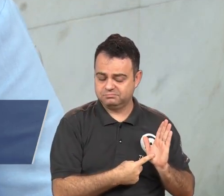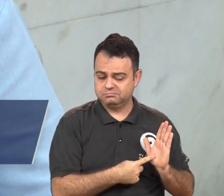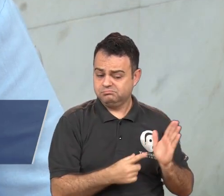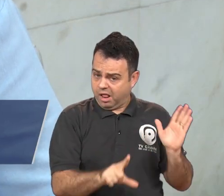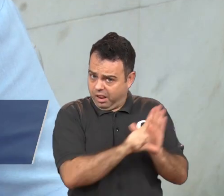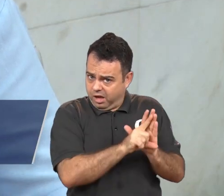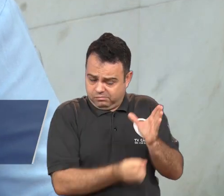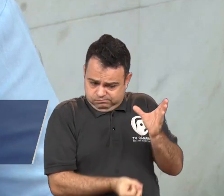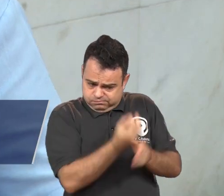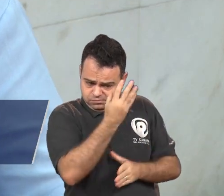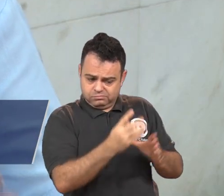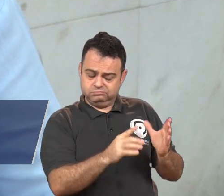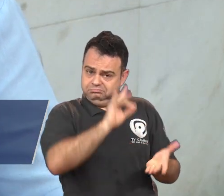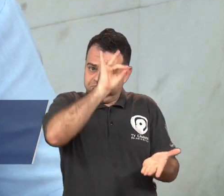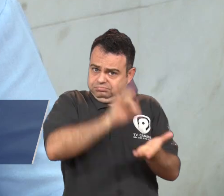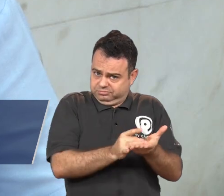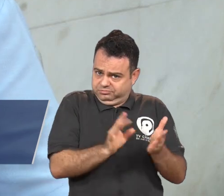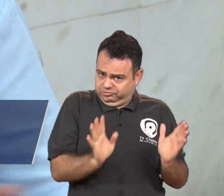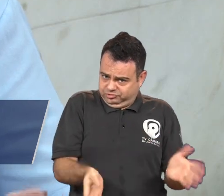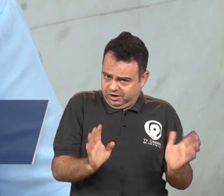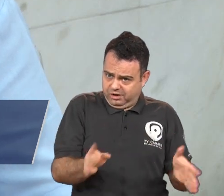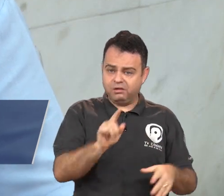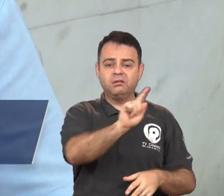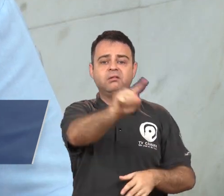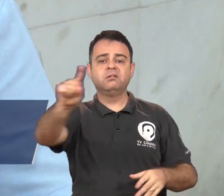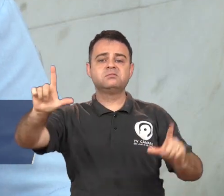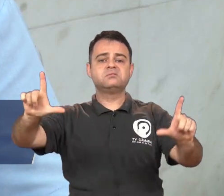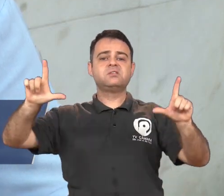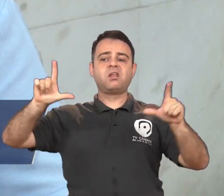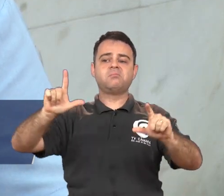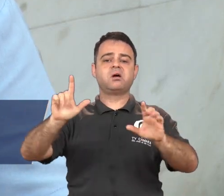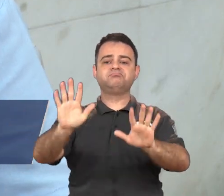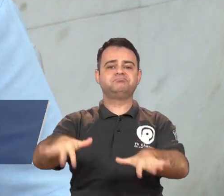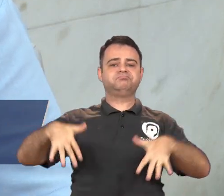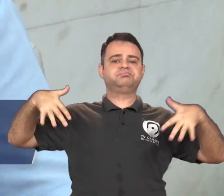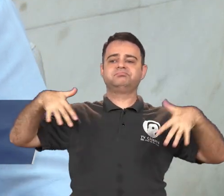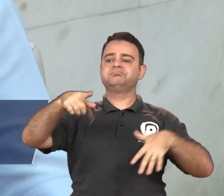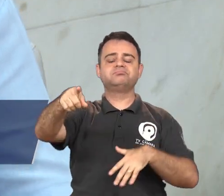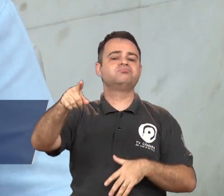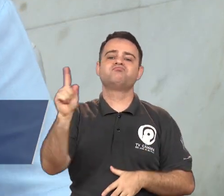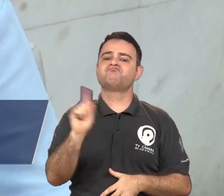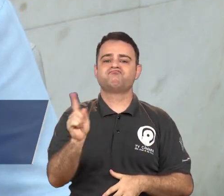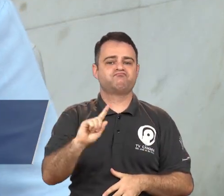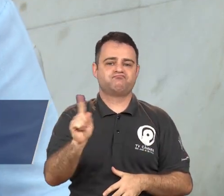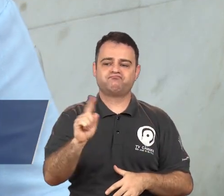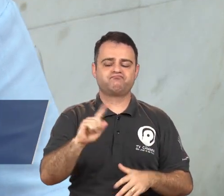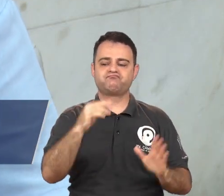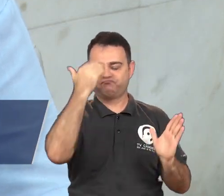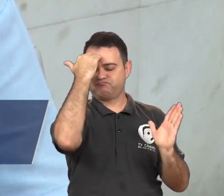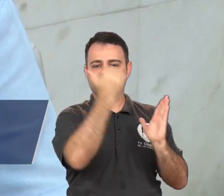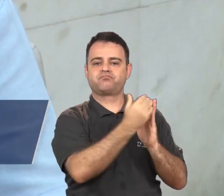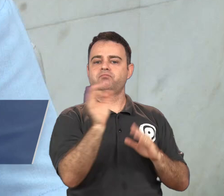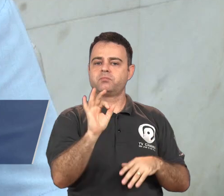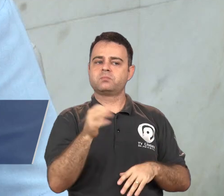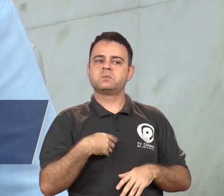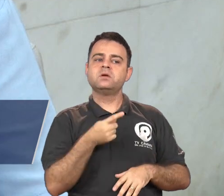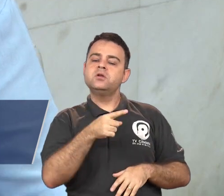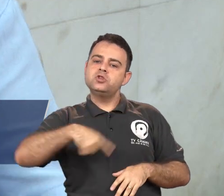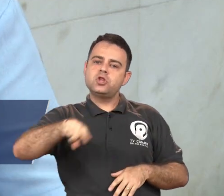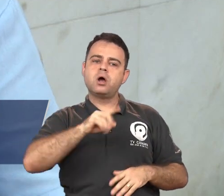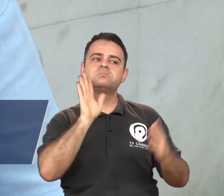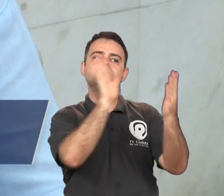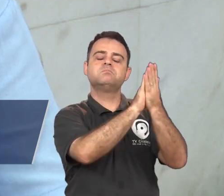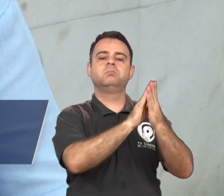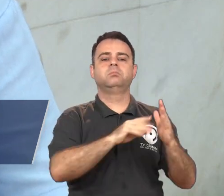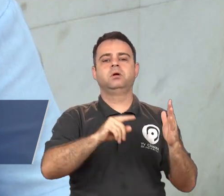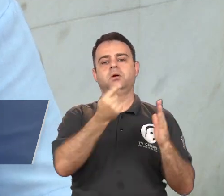que estava inócua. Os cinemas não estavam utilizando. E foi quando nós também entramos com o PROCON,